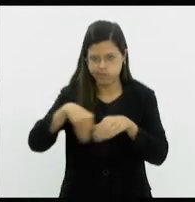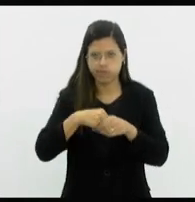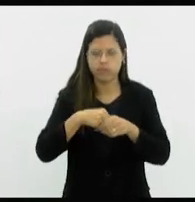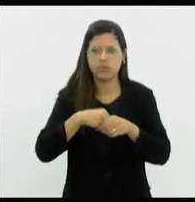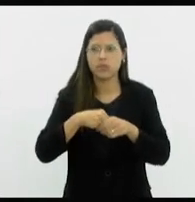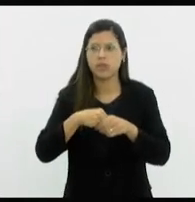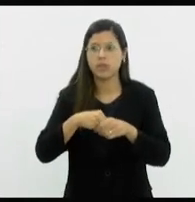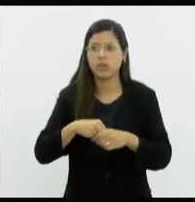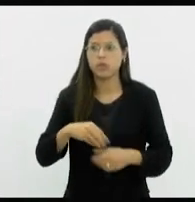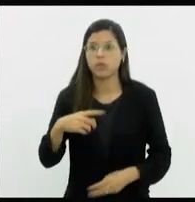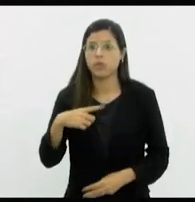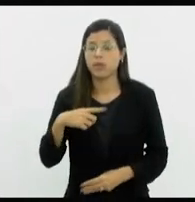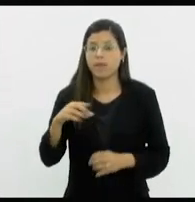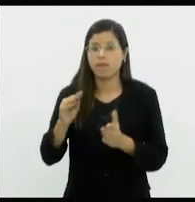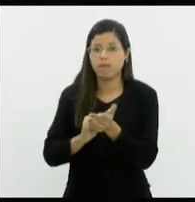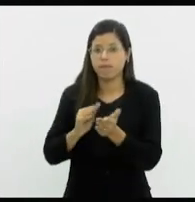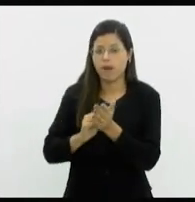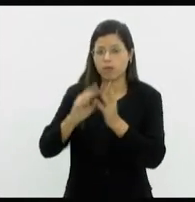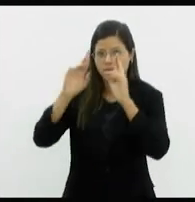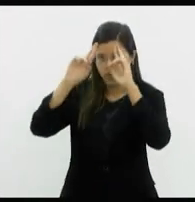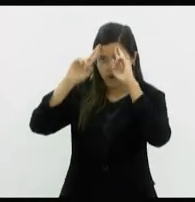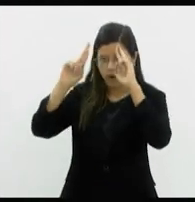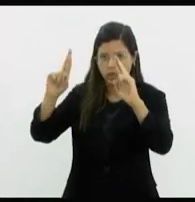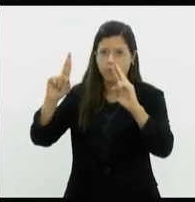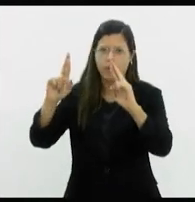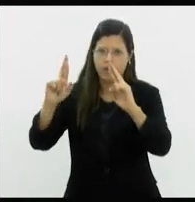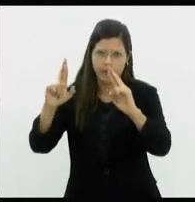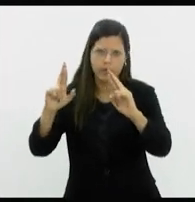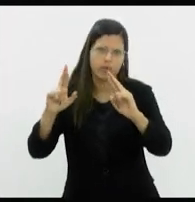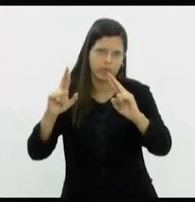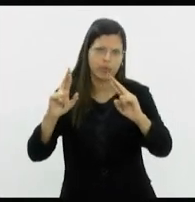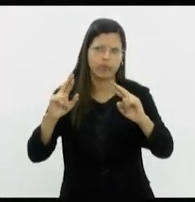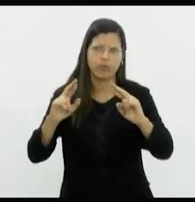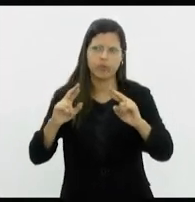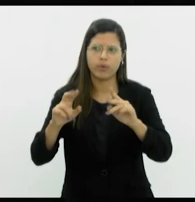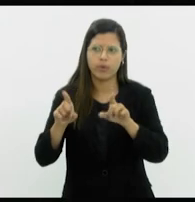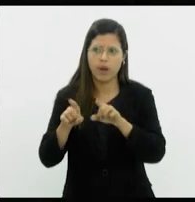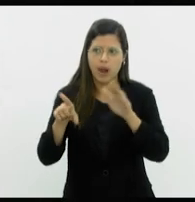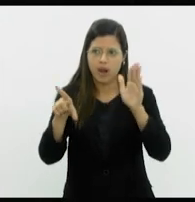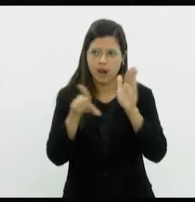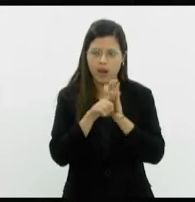Existe o desrespeito, além do desrespeito à Lei